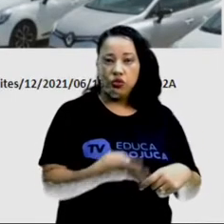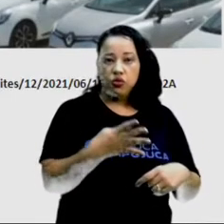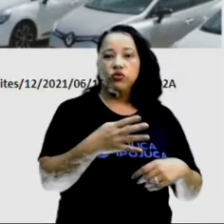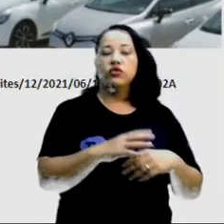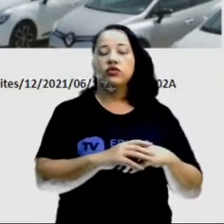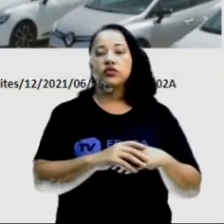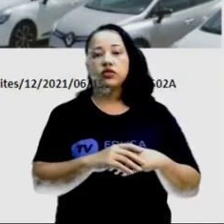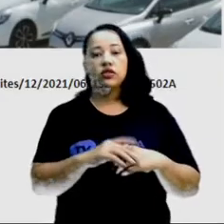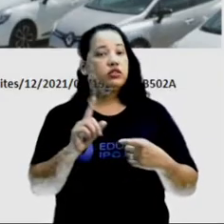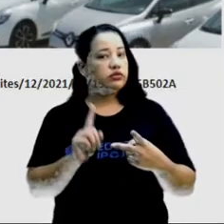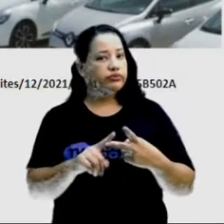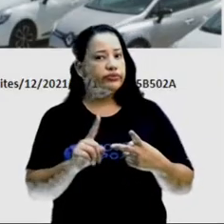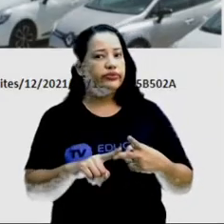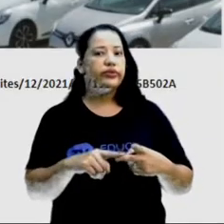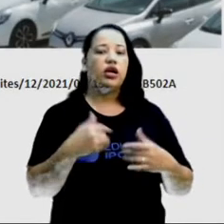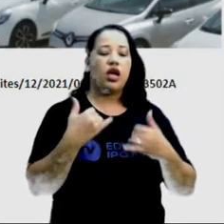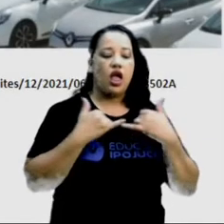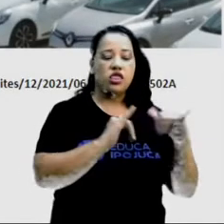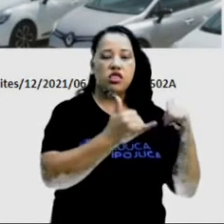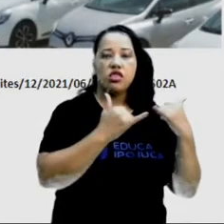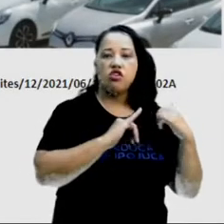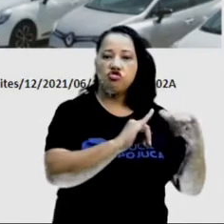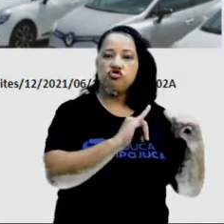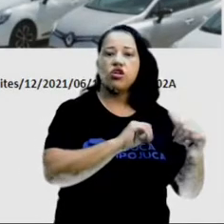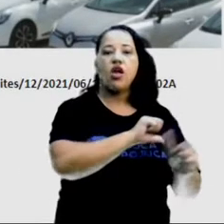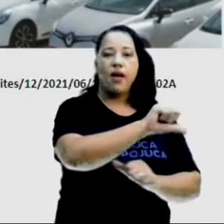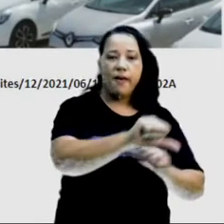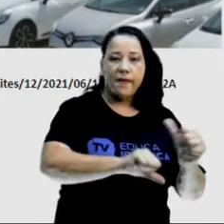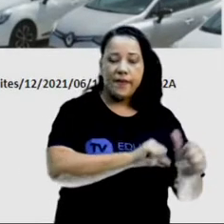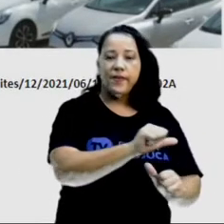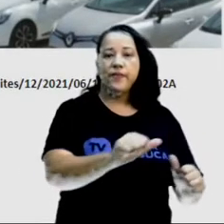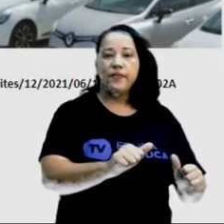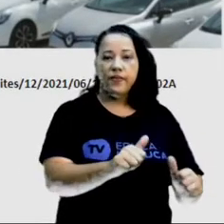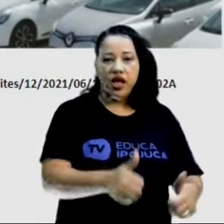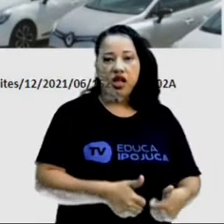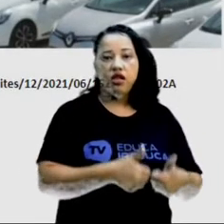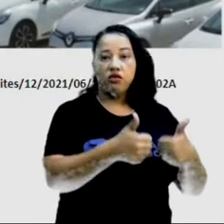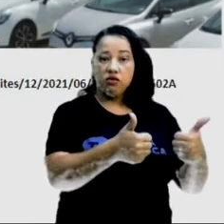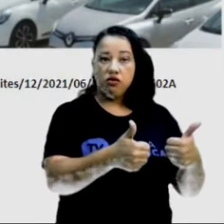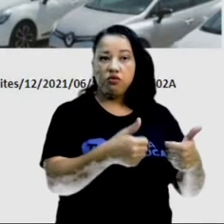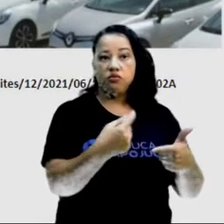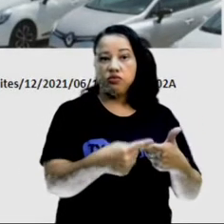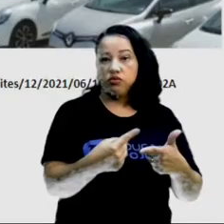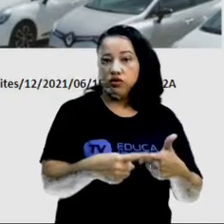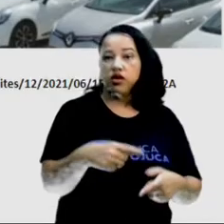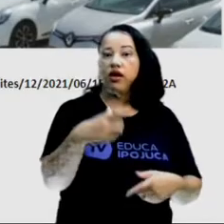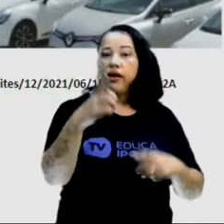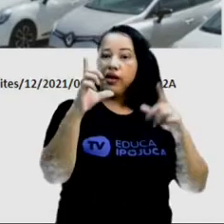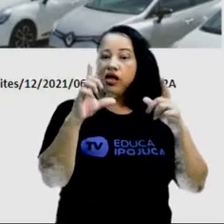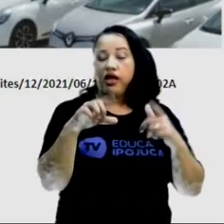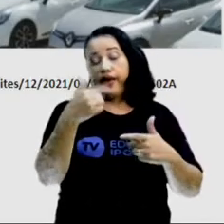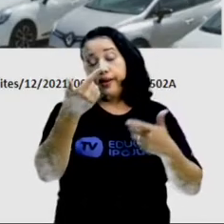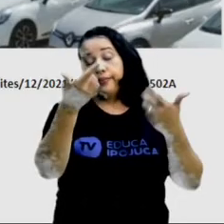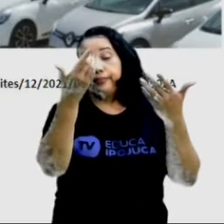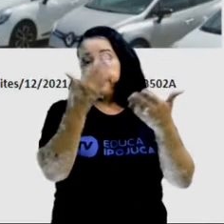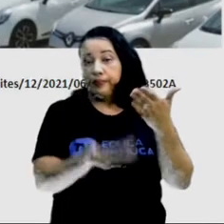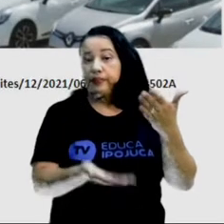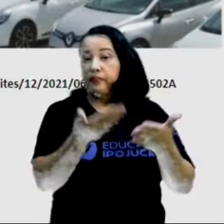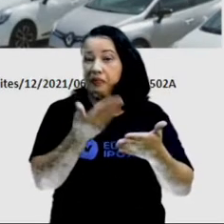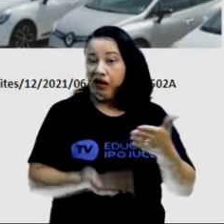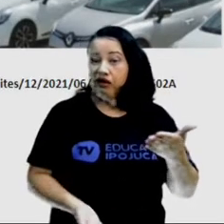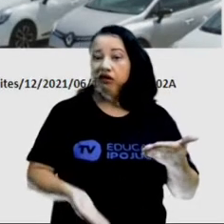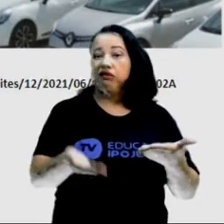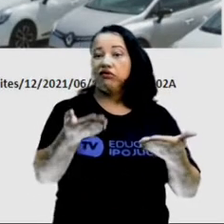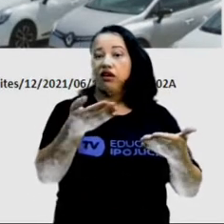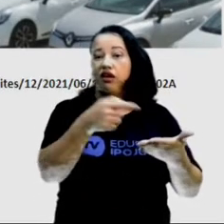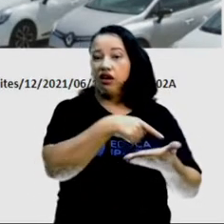a eficiência do setor de energia, diminuindo as perdas ocorridas na transmissão. E a